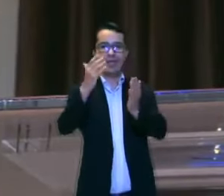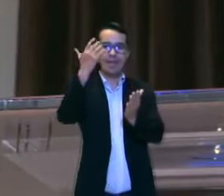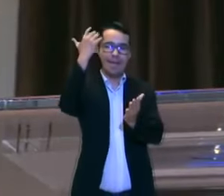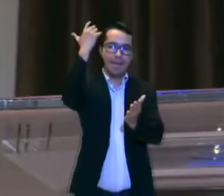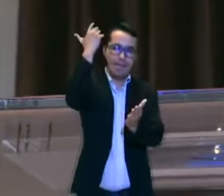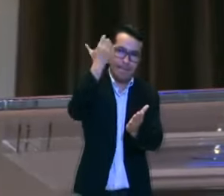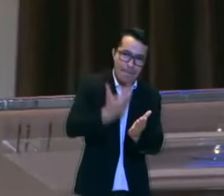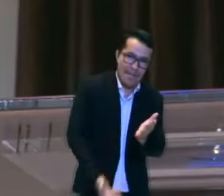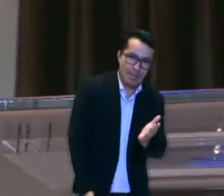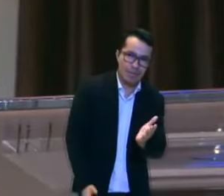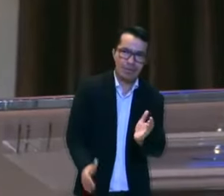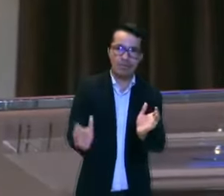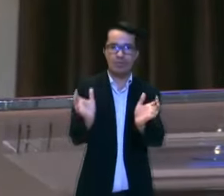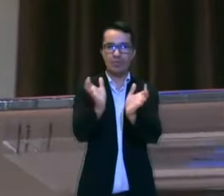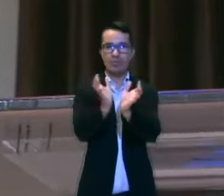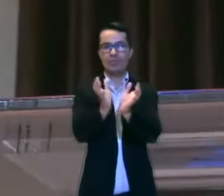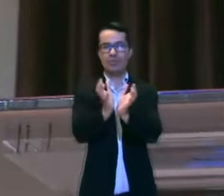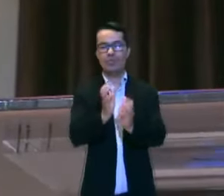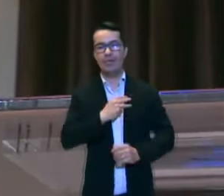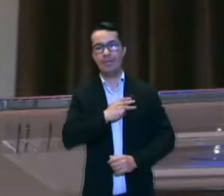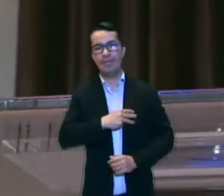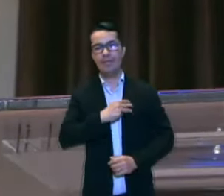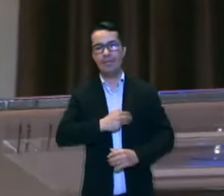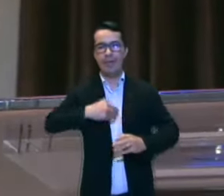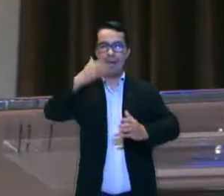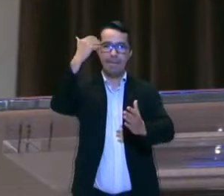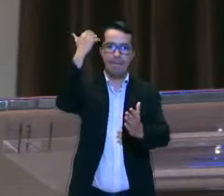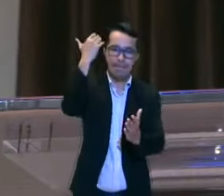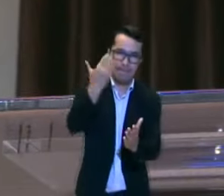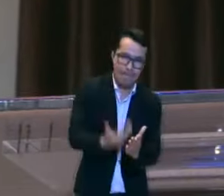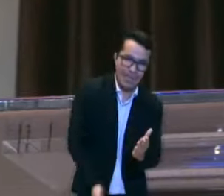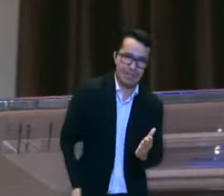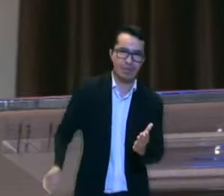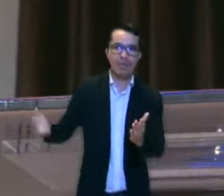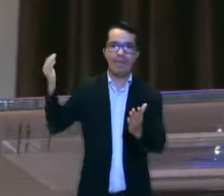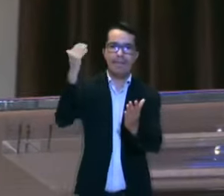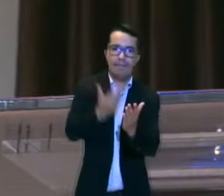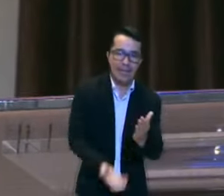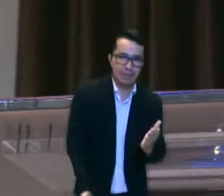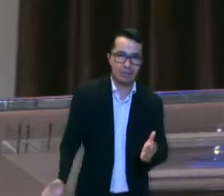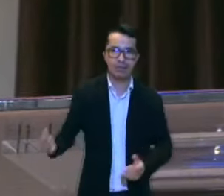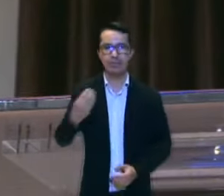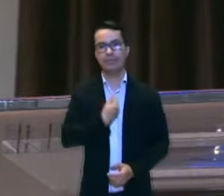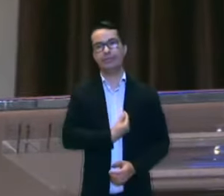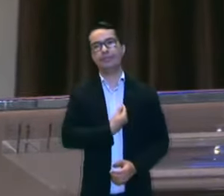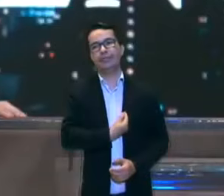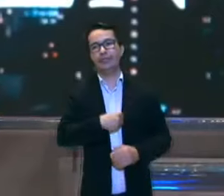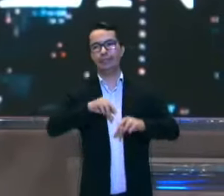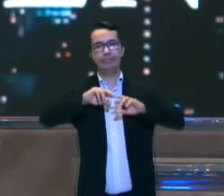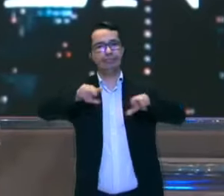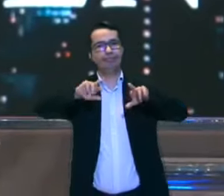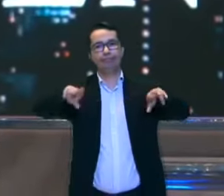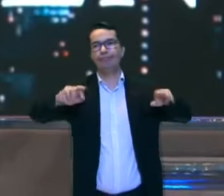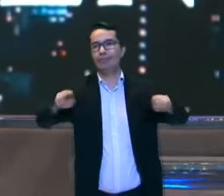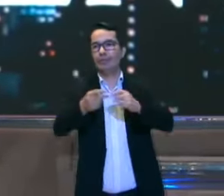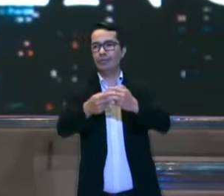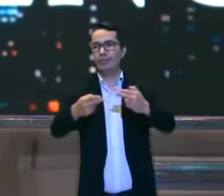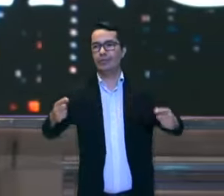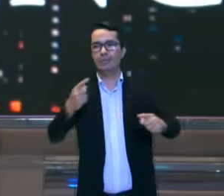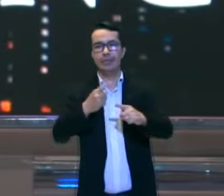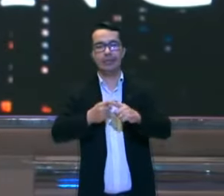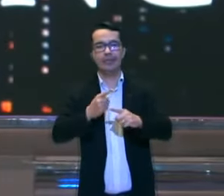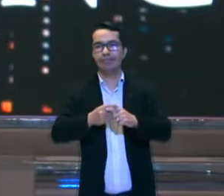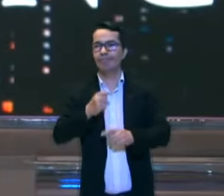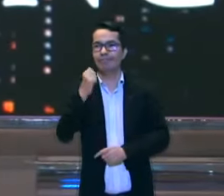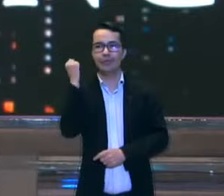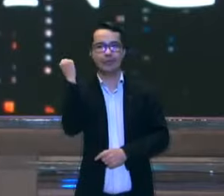estava começando. Teve que recomeçar porque não conseguia se controlar. Existem pessoas aqui que estão vivendo